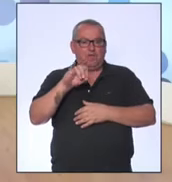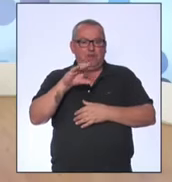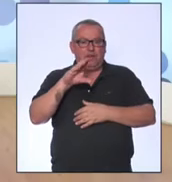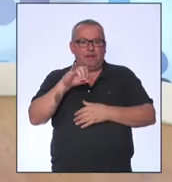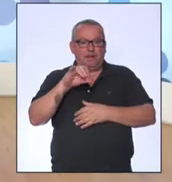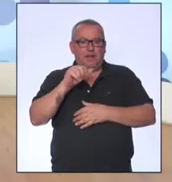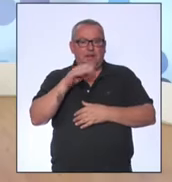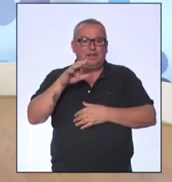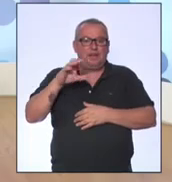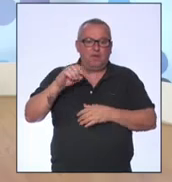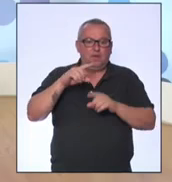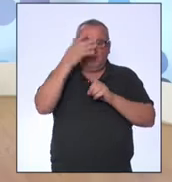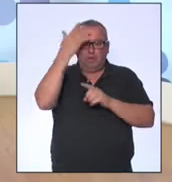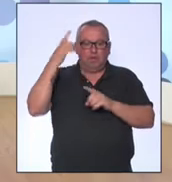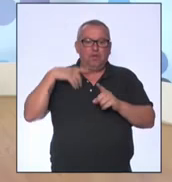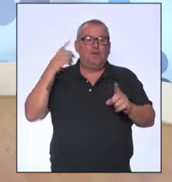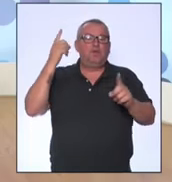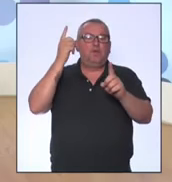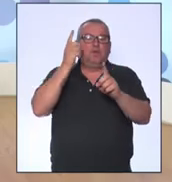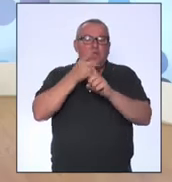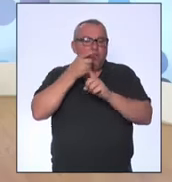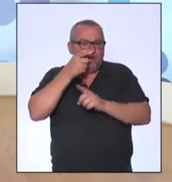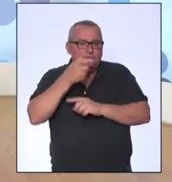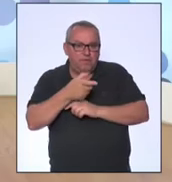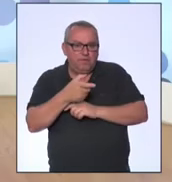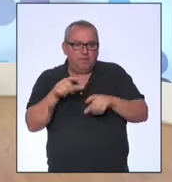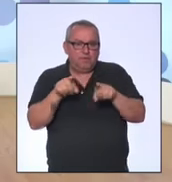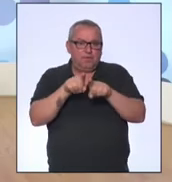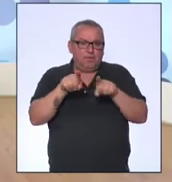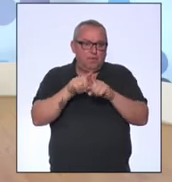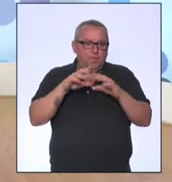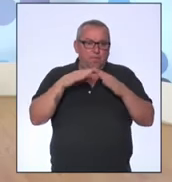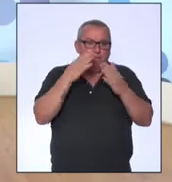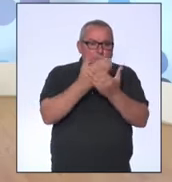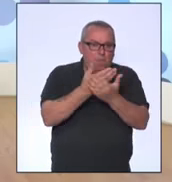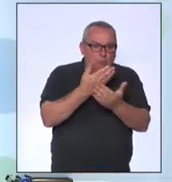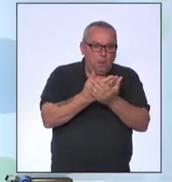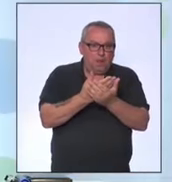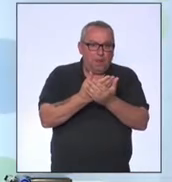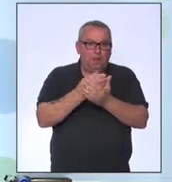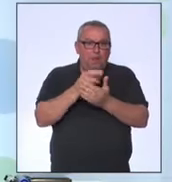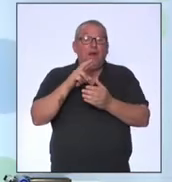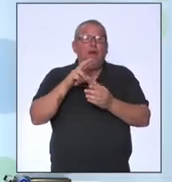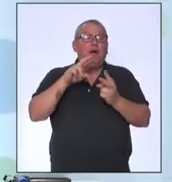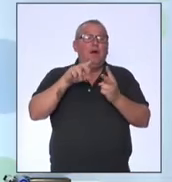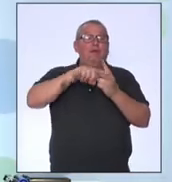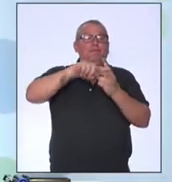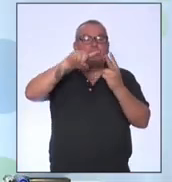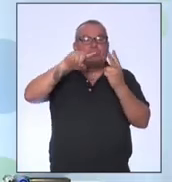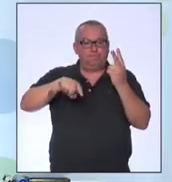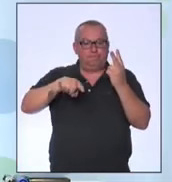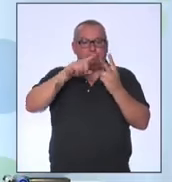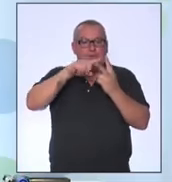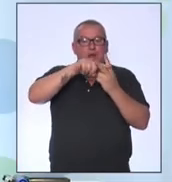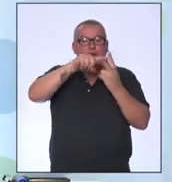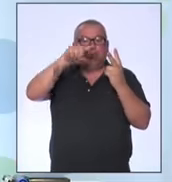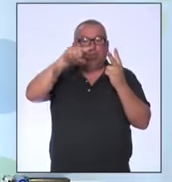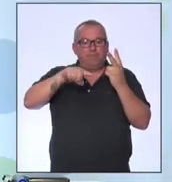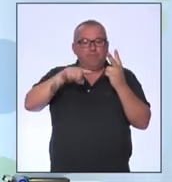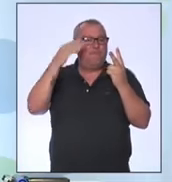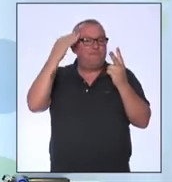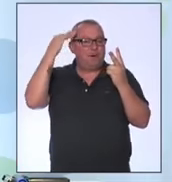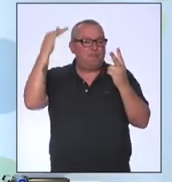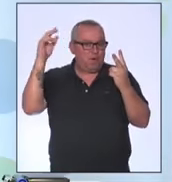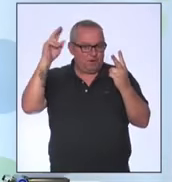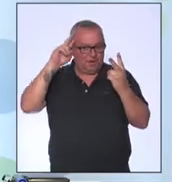ter encontrado, já deve ter visto, né, na escola o termo raiz, principalmente a raiz quadrada, a